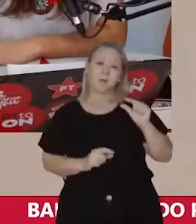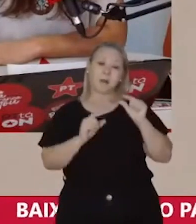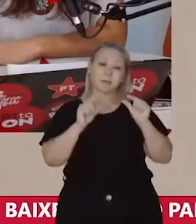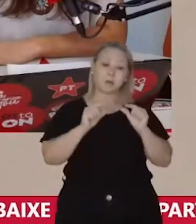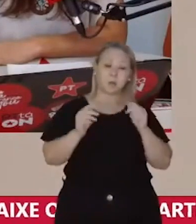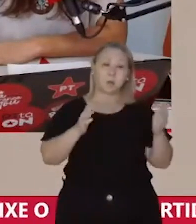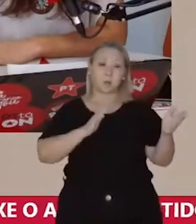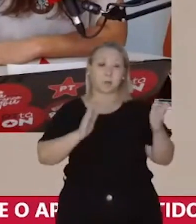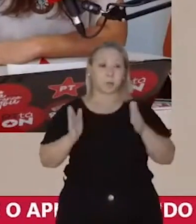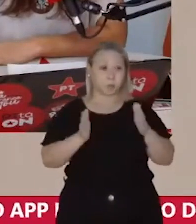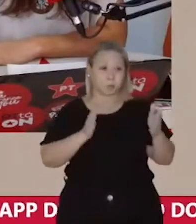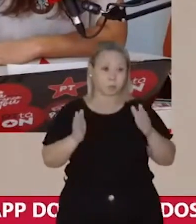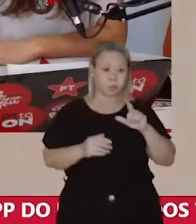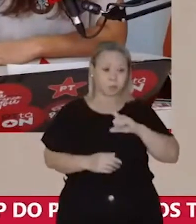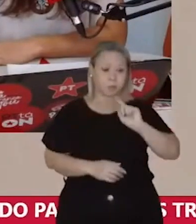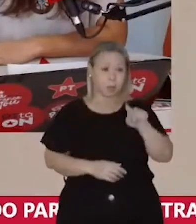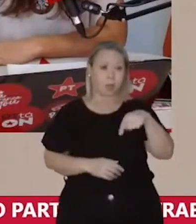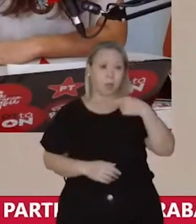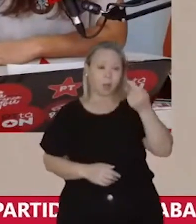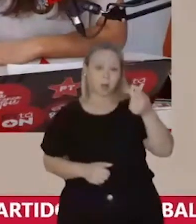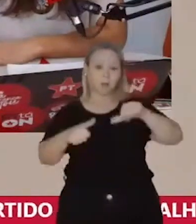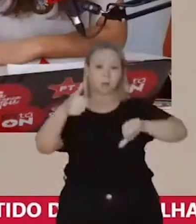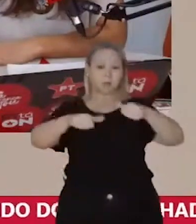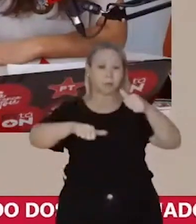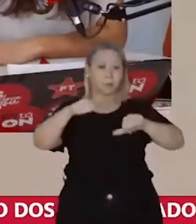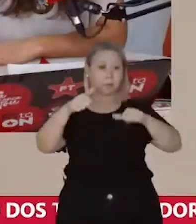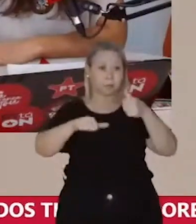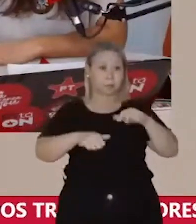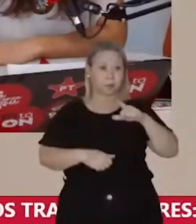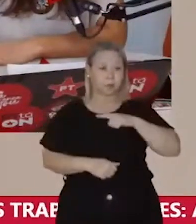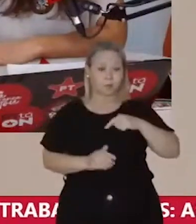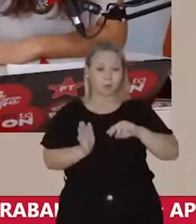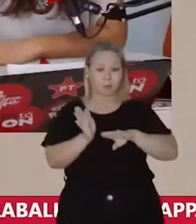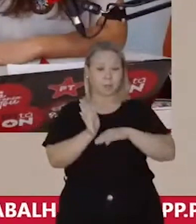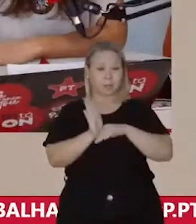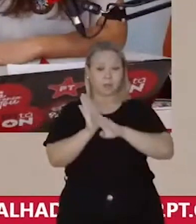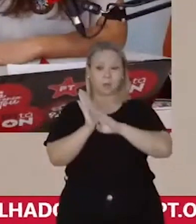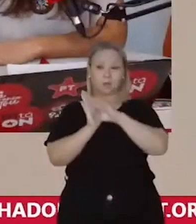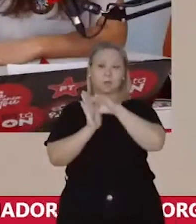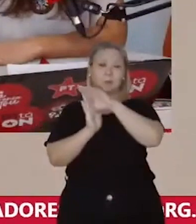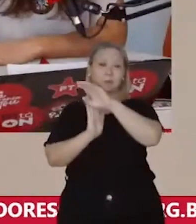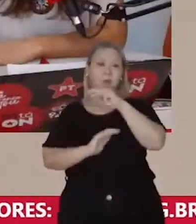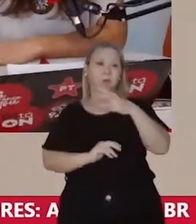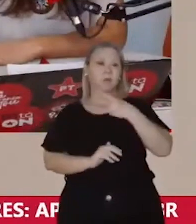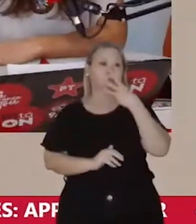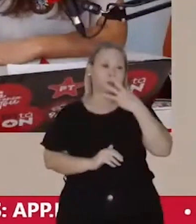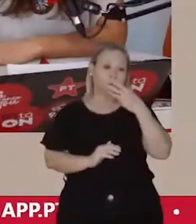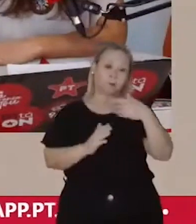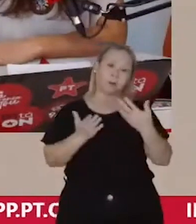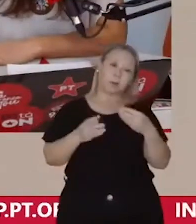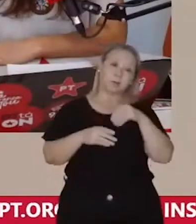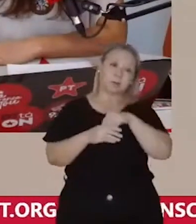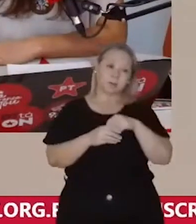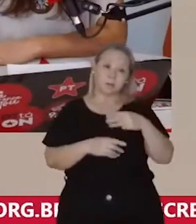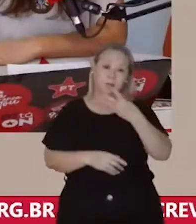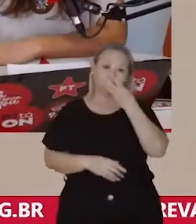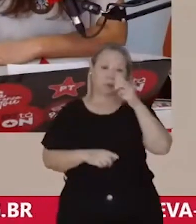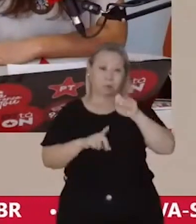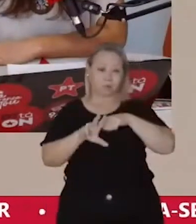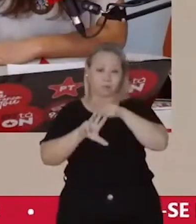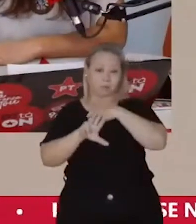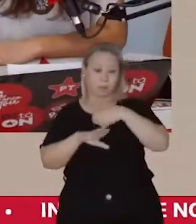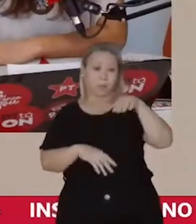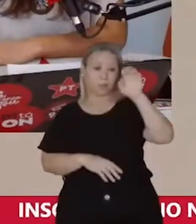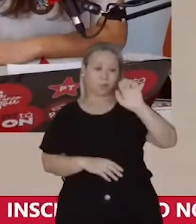ter para o próximo balanço que vai aparecer na Bolsa de Valores de 3 em 3 meses. O Estado pensa a longo prazo. O Estado